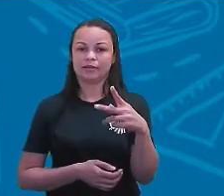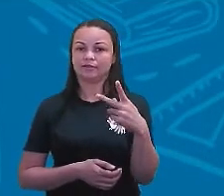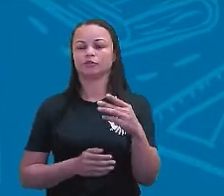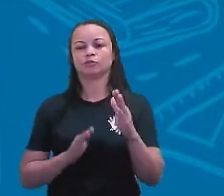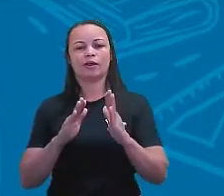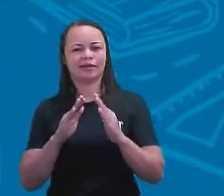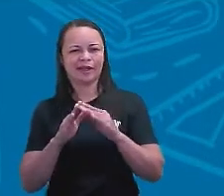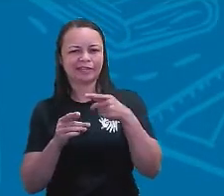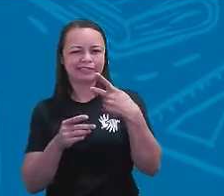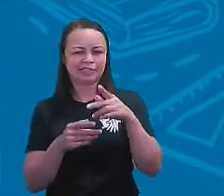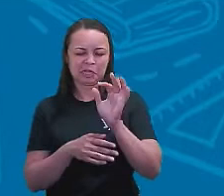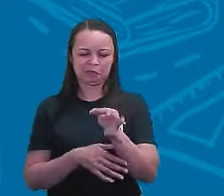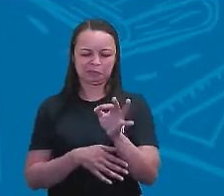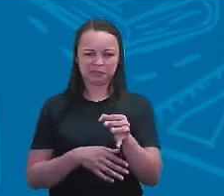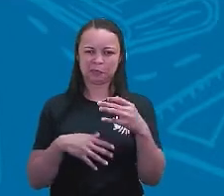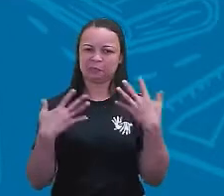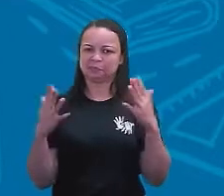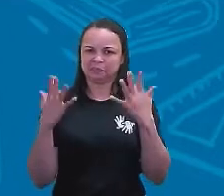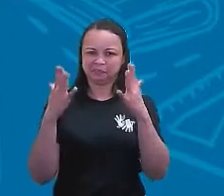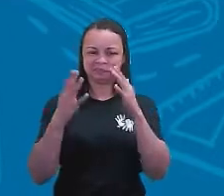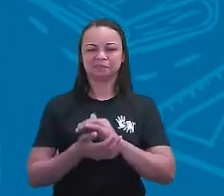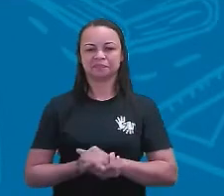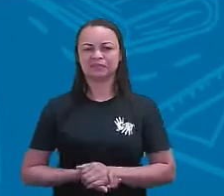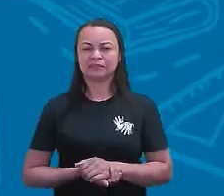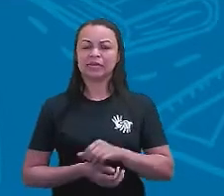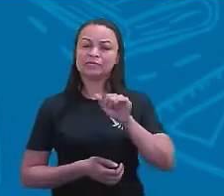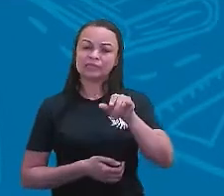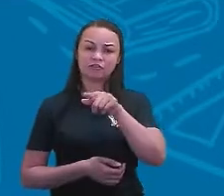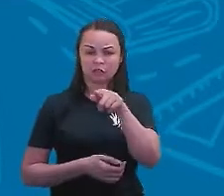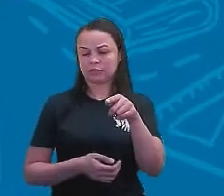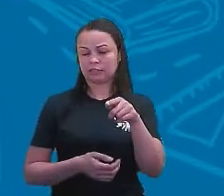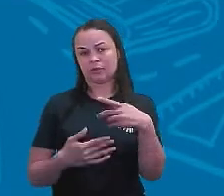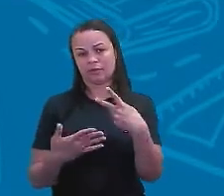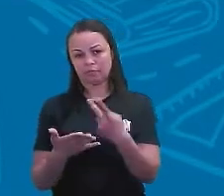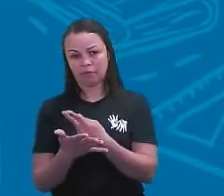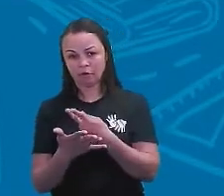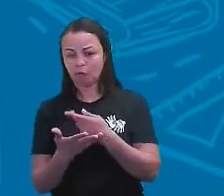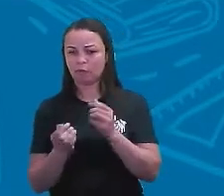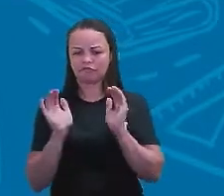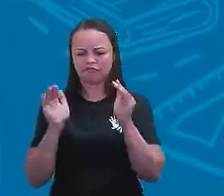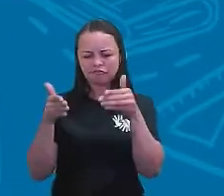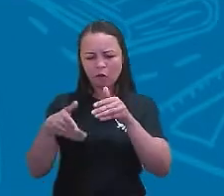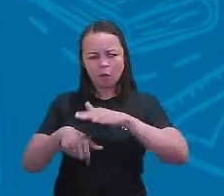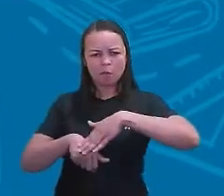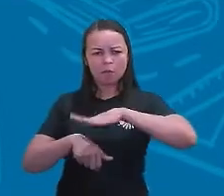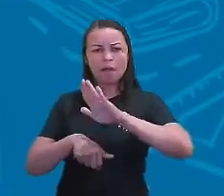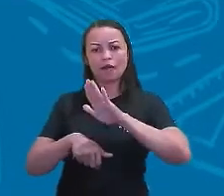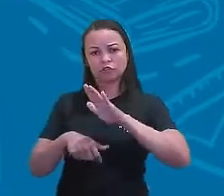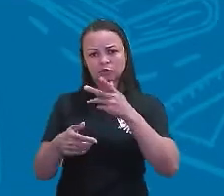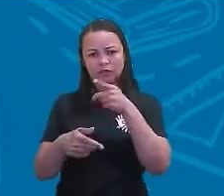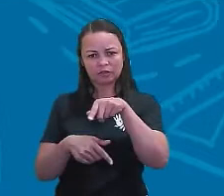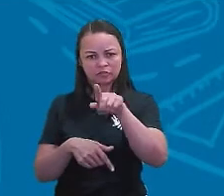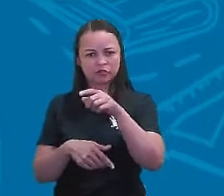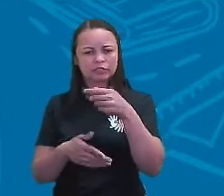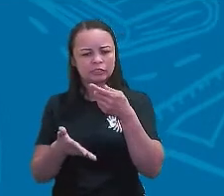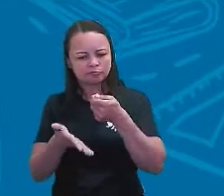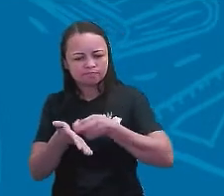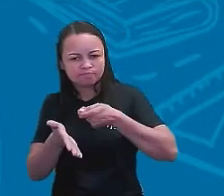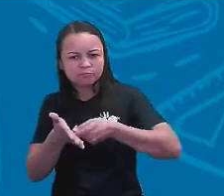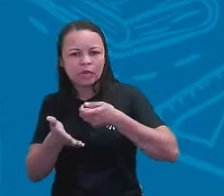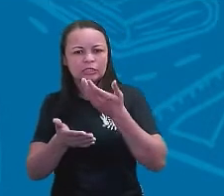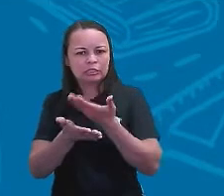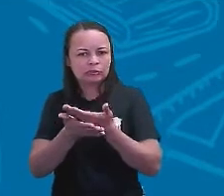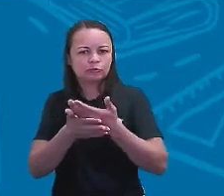que fez e acertou, parabéns. Aquele também que não acertou, foca ainda mais para você acertar,